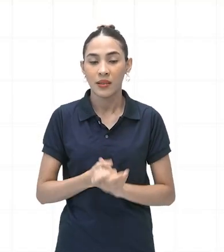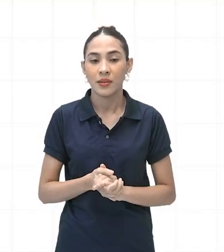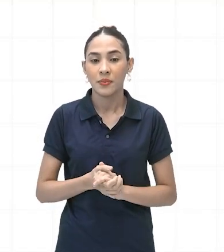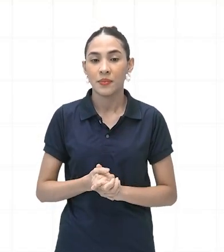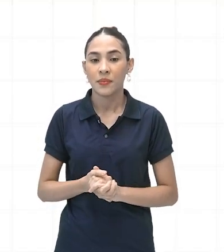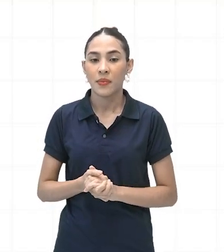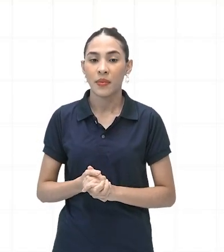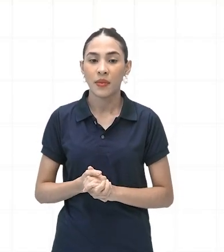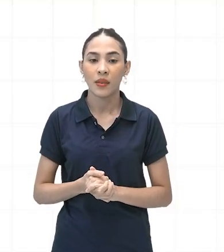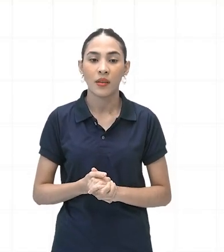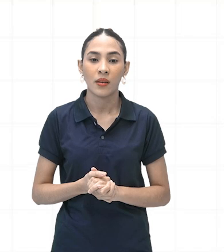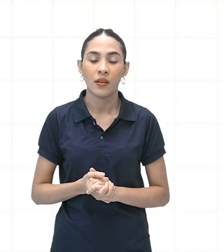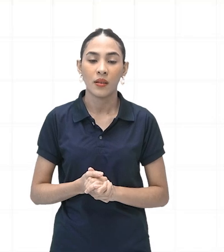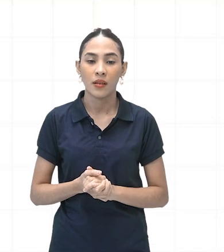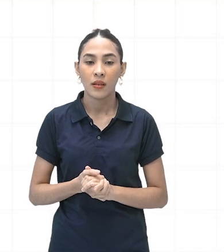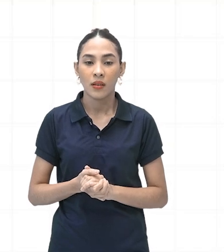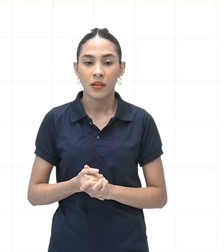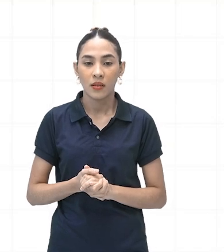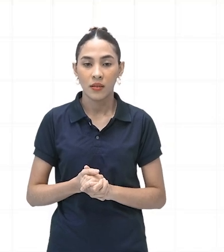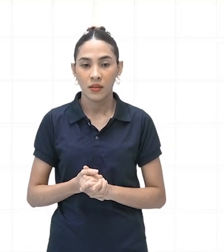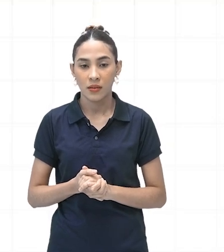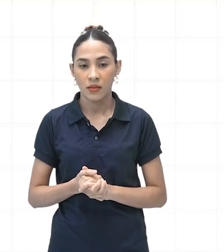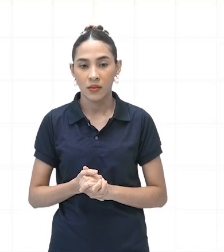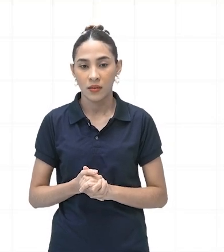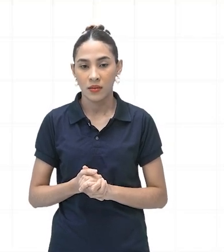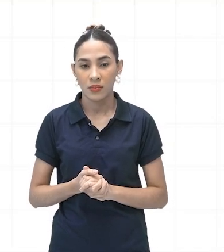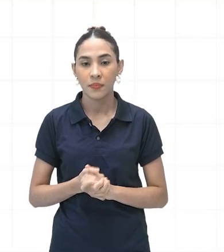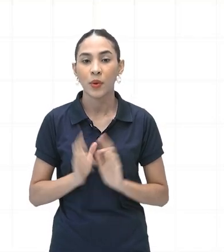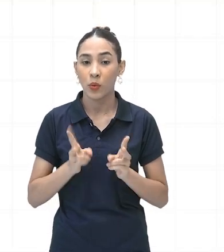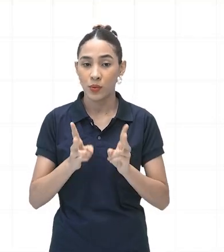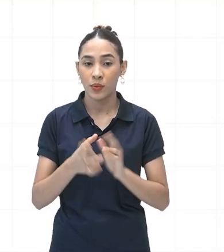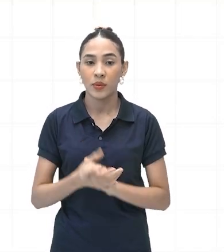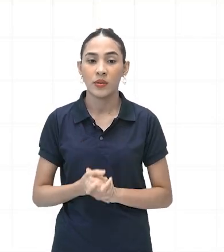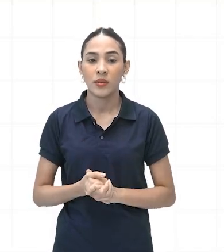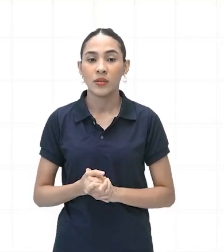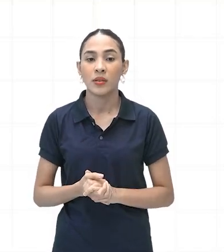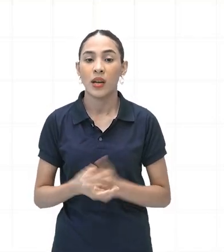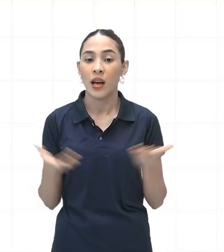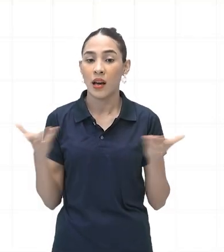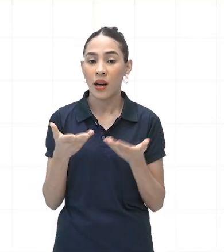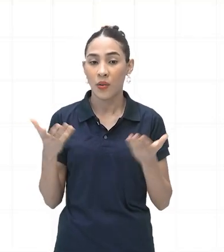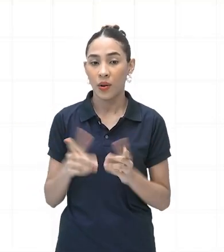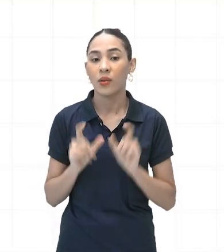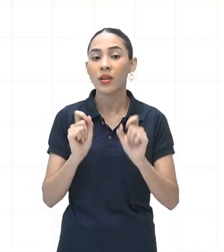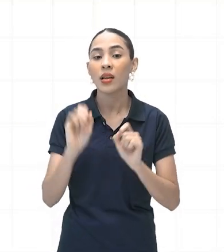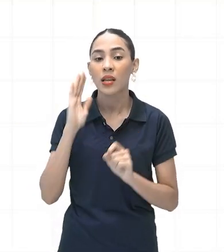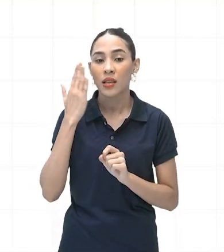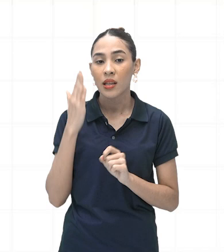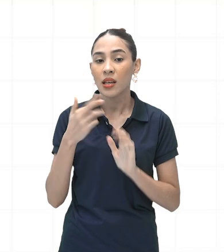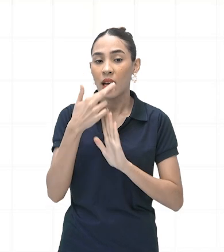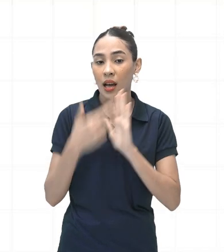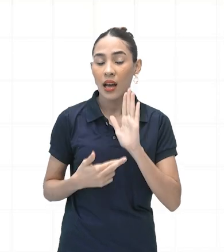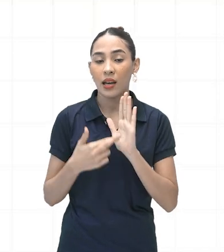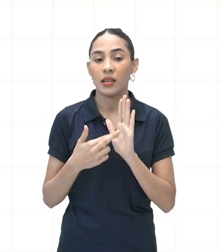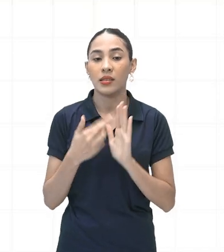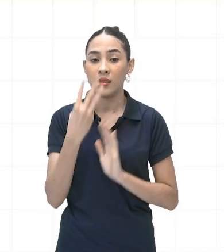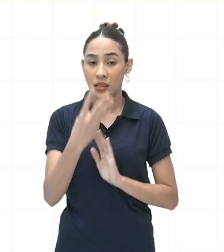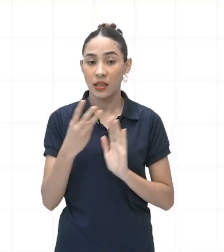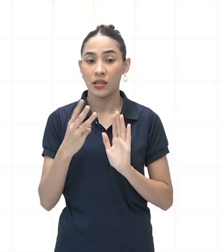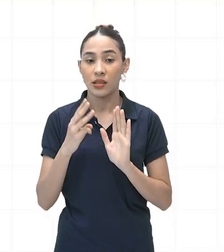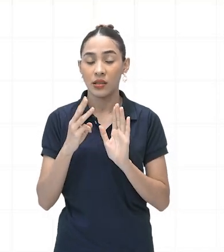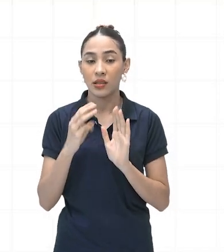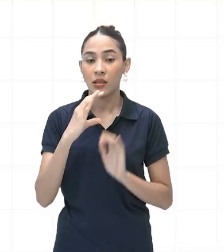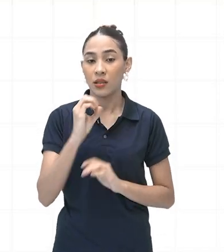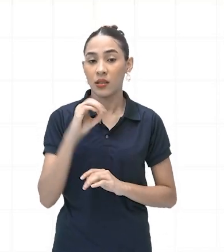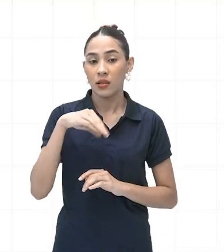Tranquilo? Então, vamos continuar. Agora, nós vamos entender a regra de 3